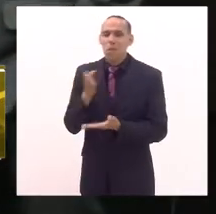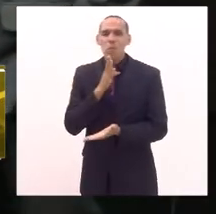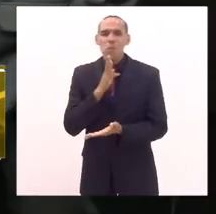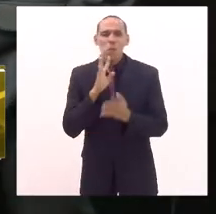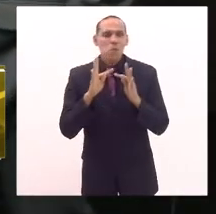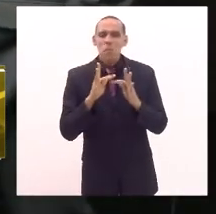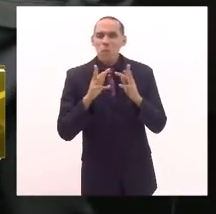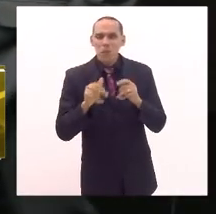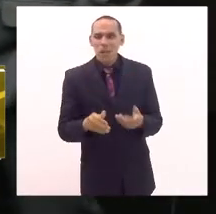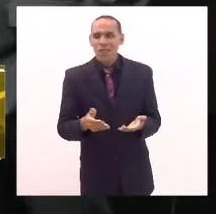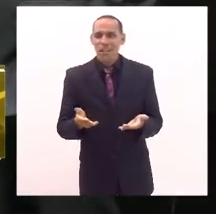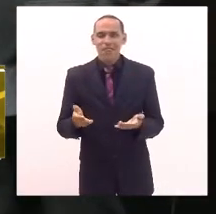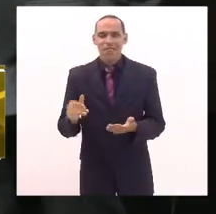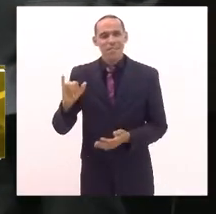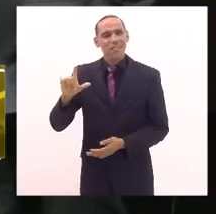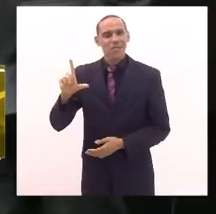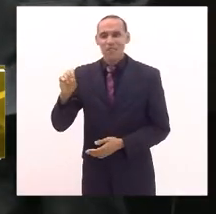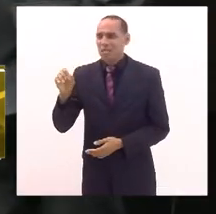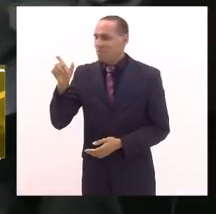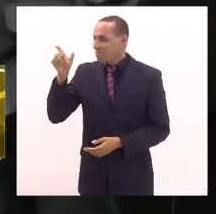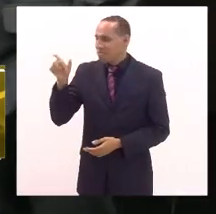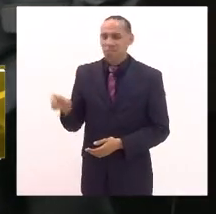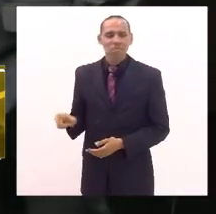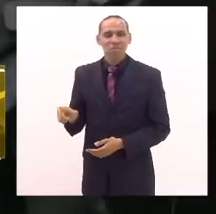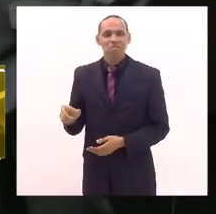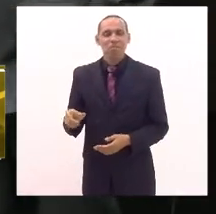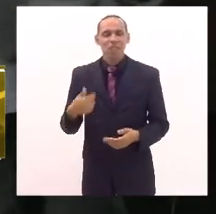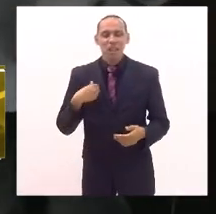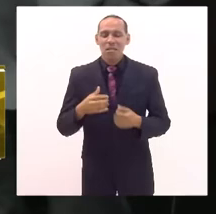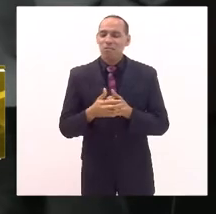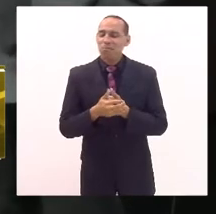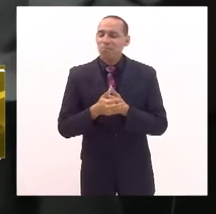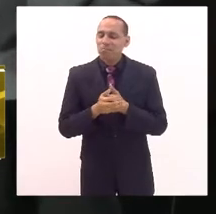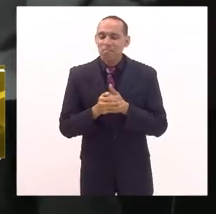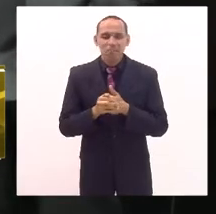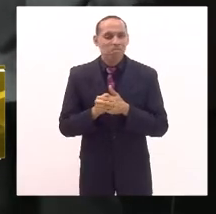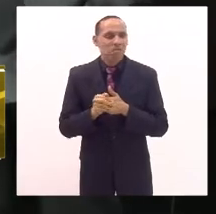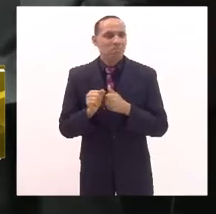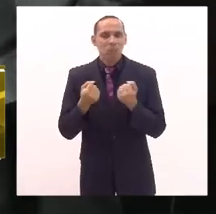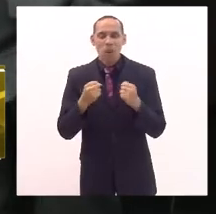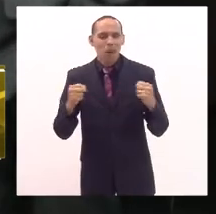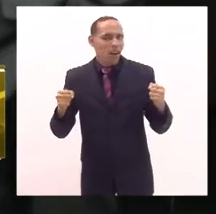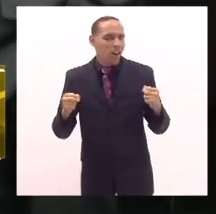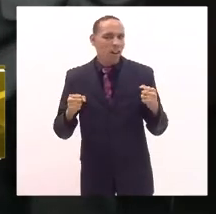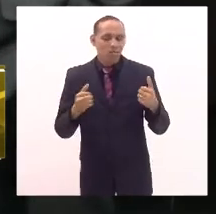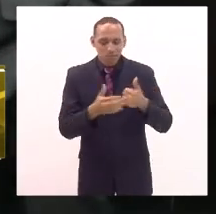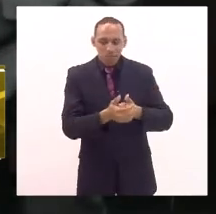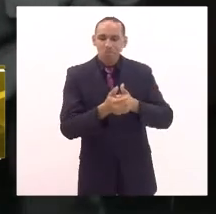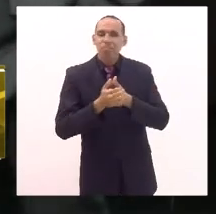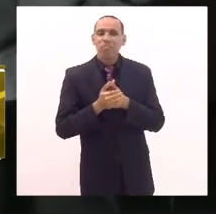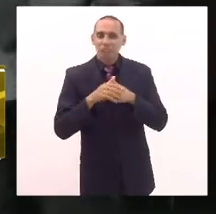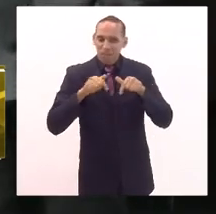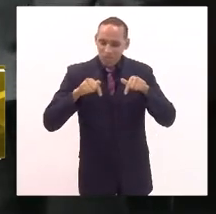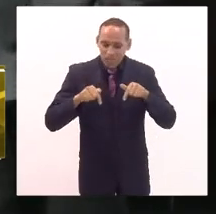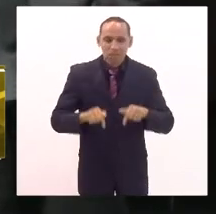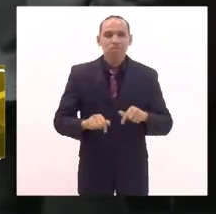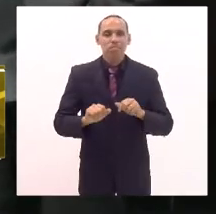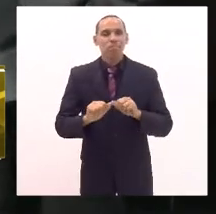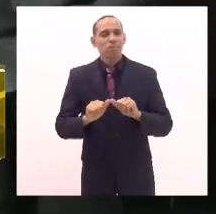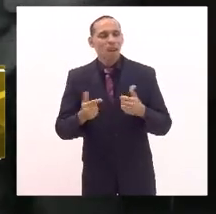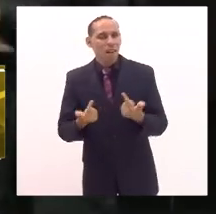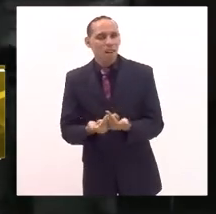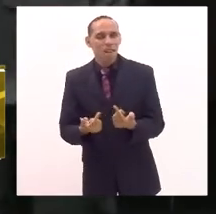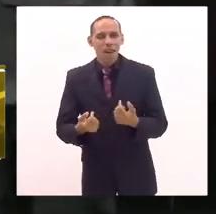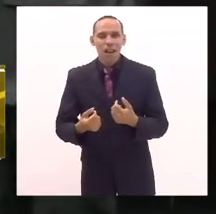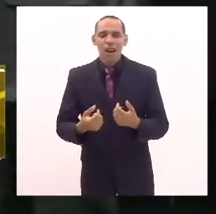sabe tudo. Eu dizer, Wildo, você é uma pessoa que eu tenho um carinho muito grande, que me acolheu aqui na LERJ, que me abraçou quando eu